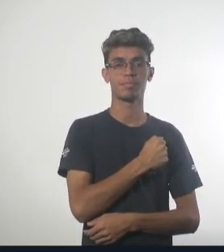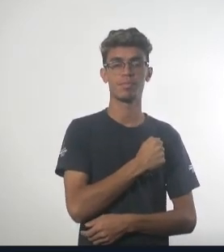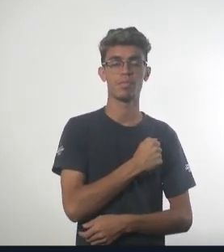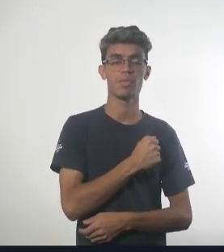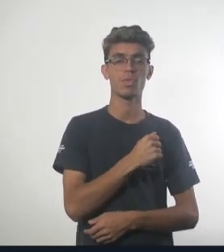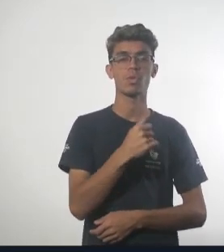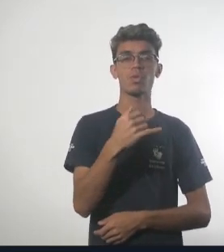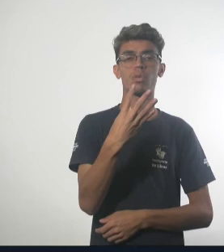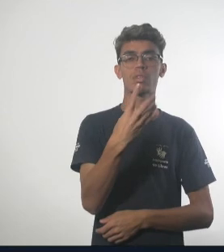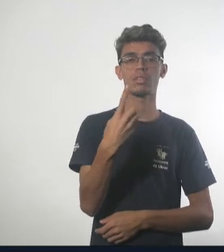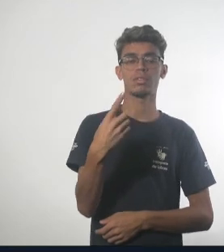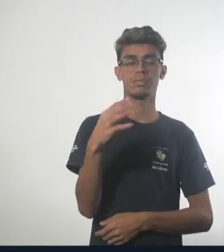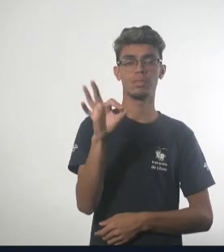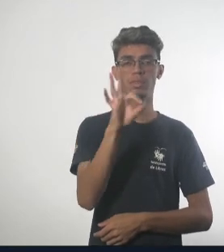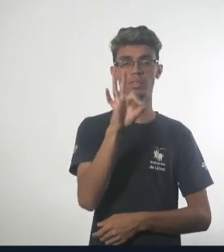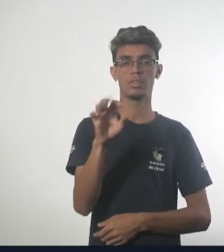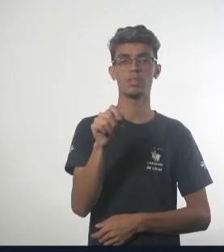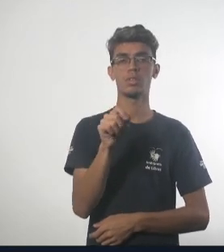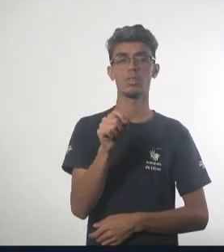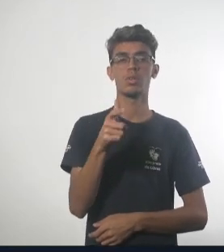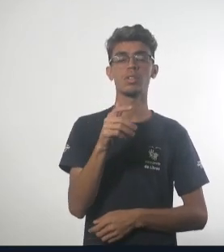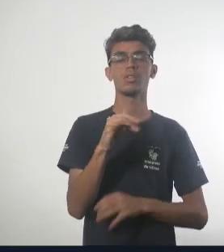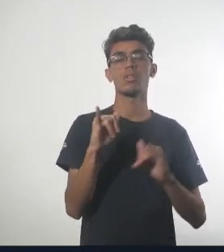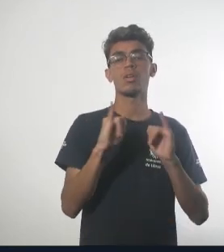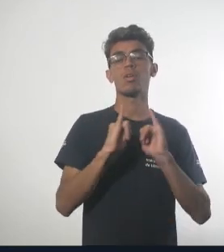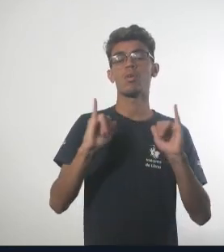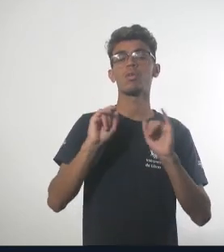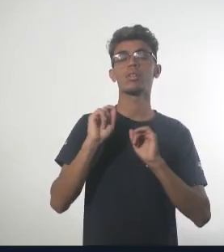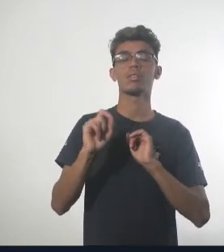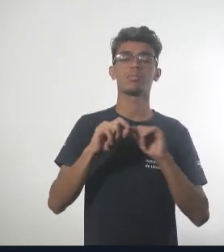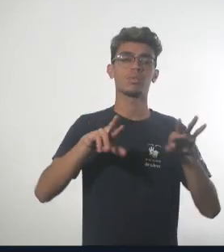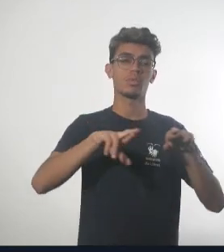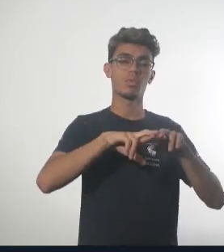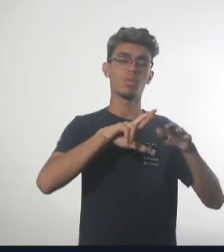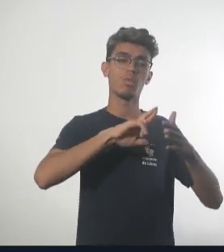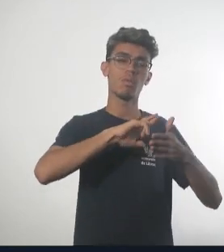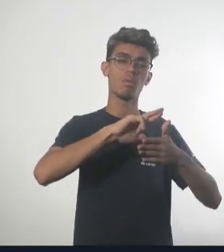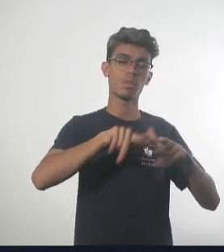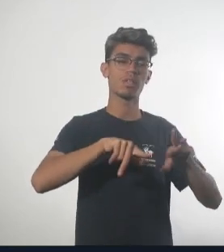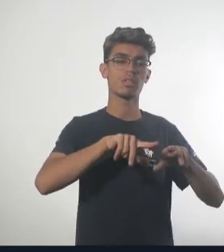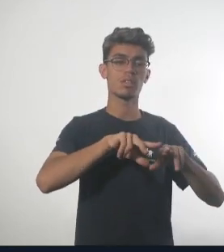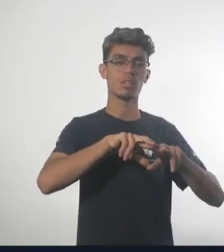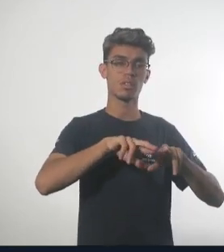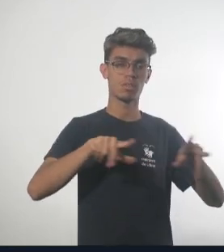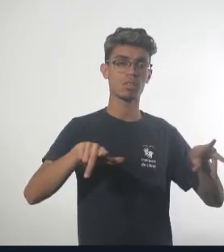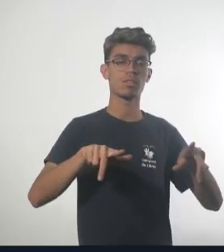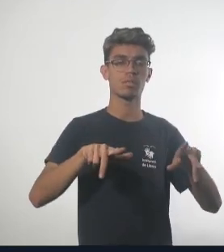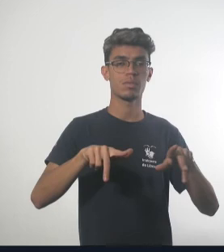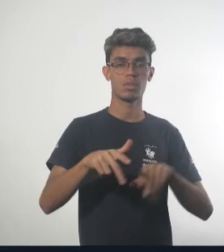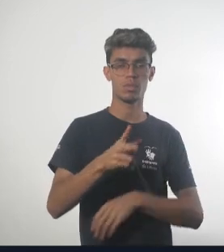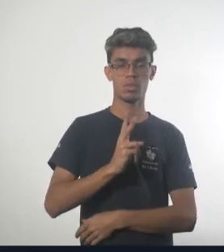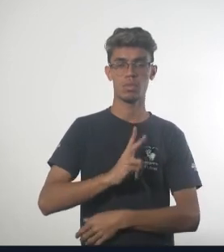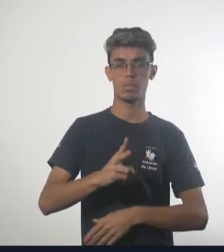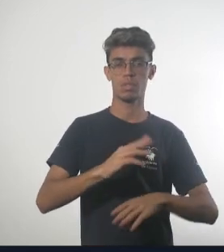E quase 41% aí relataram outros motivos diversos para não permanecerem em quarentena.